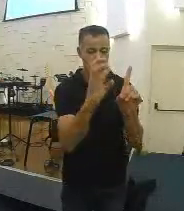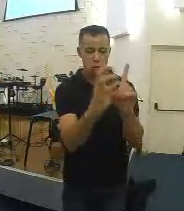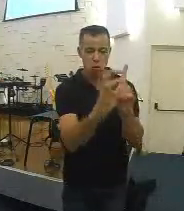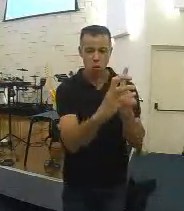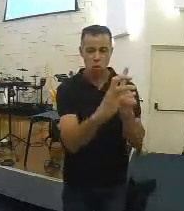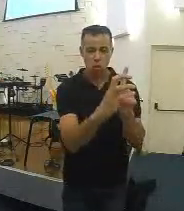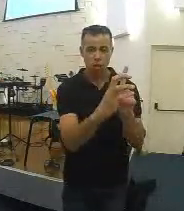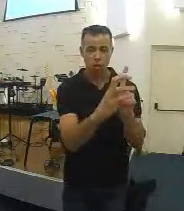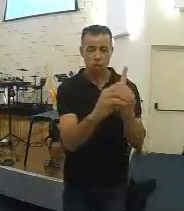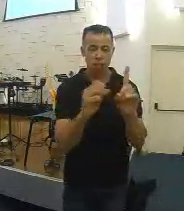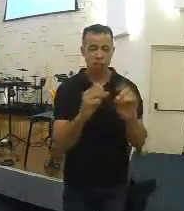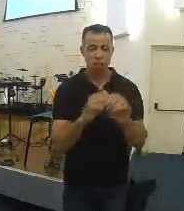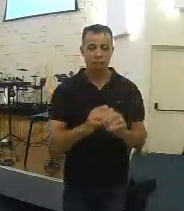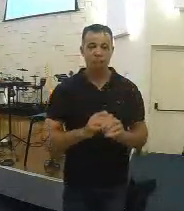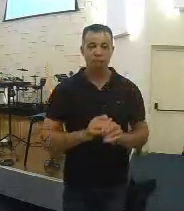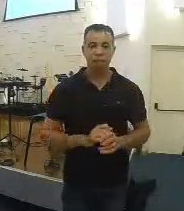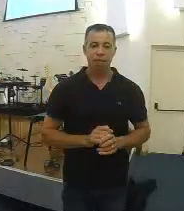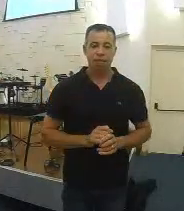E então,